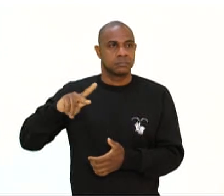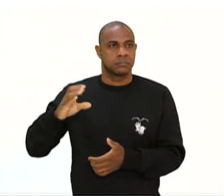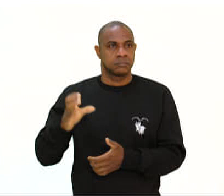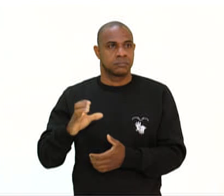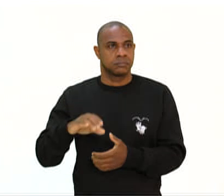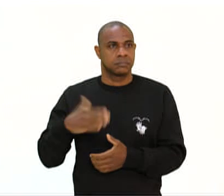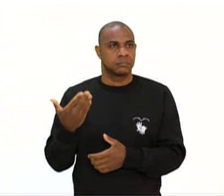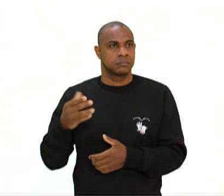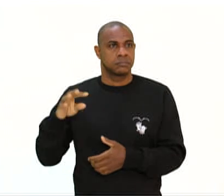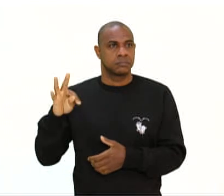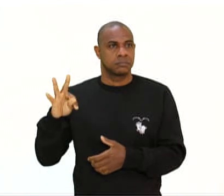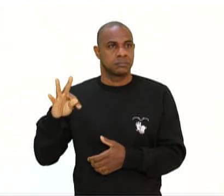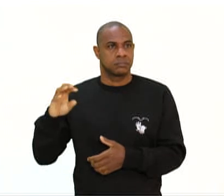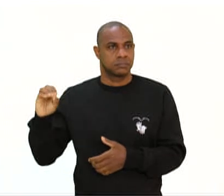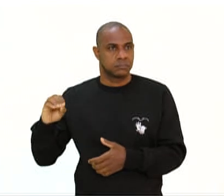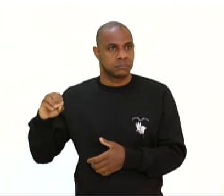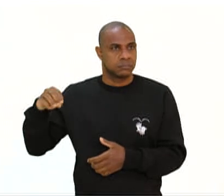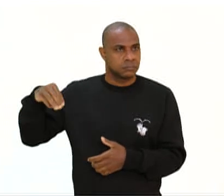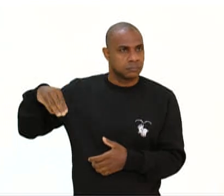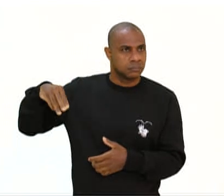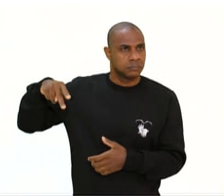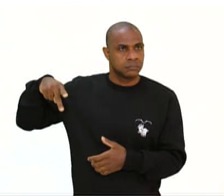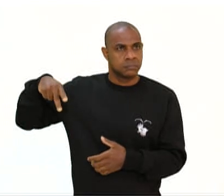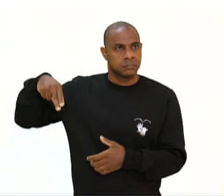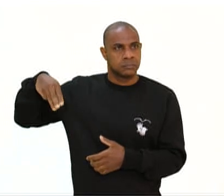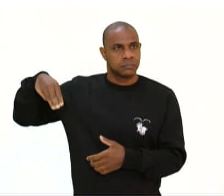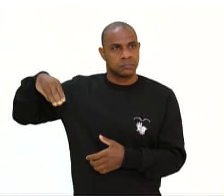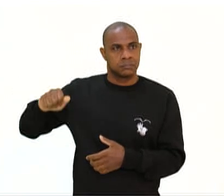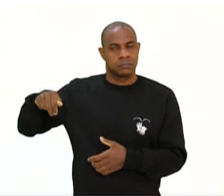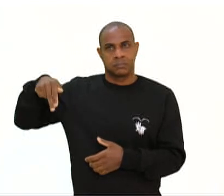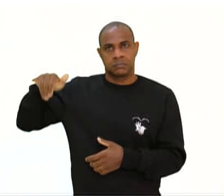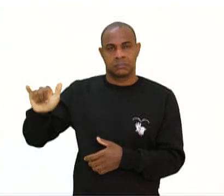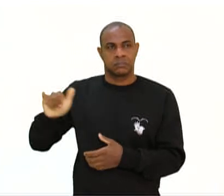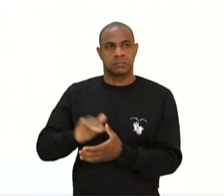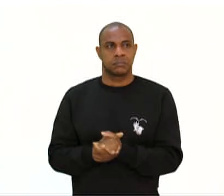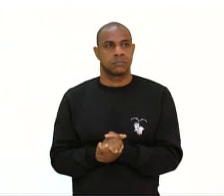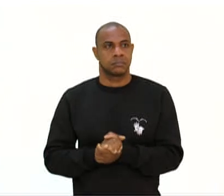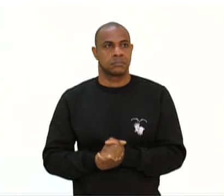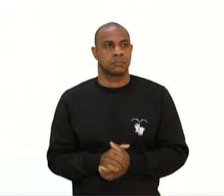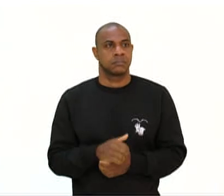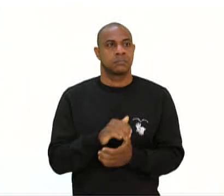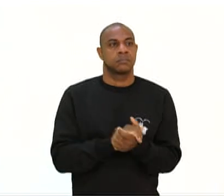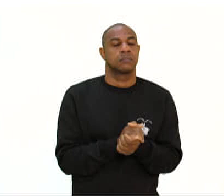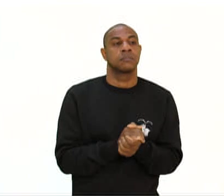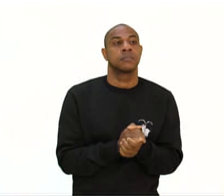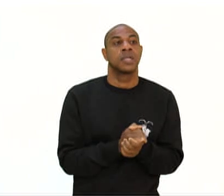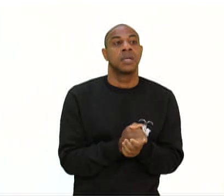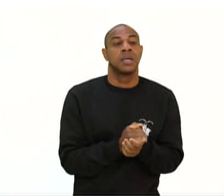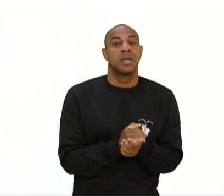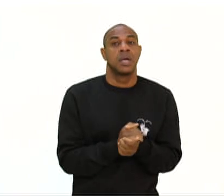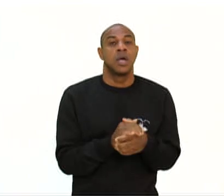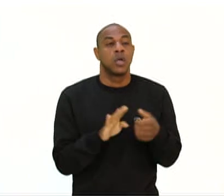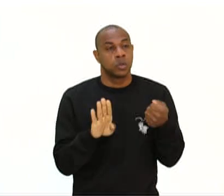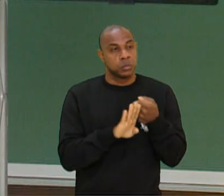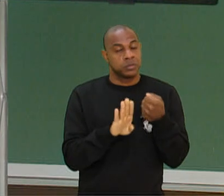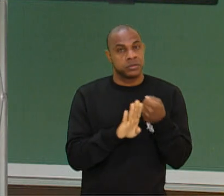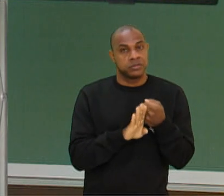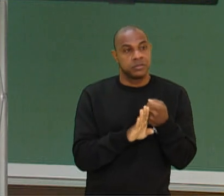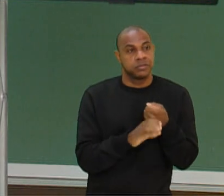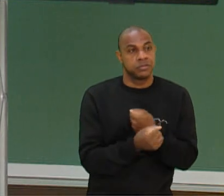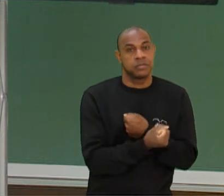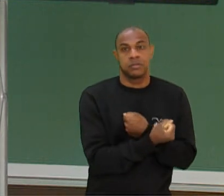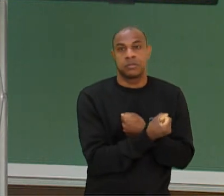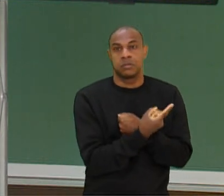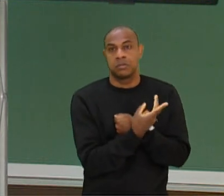Teacher, qual que é a diferença? Vamos lá então. Too much, substantivos incontáveis. Lembra que eu falei isso para vocês na